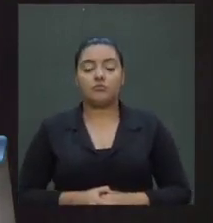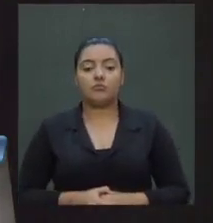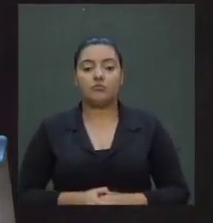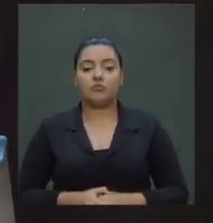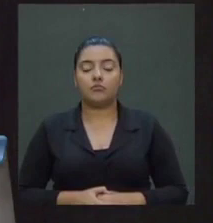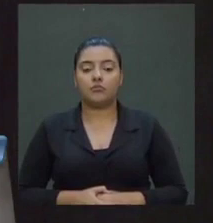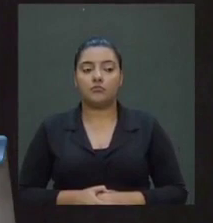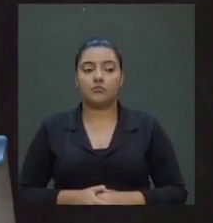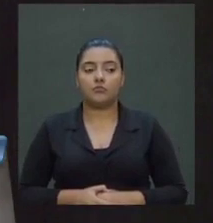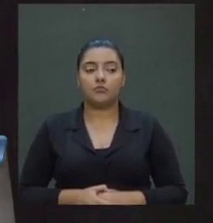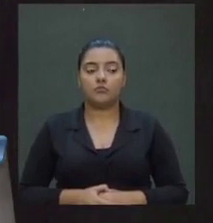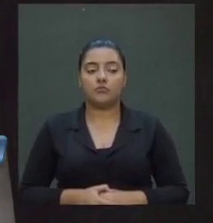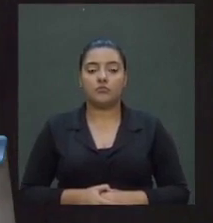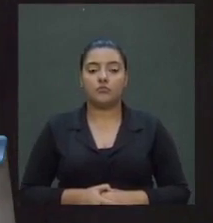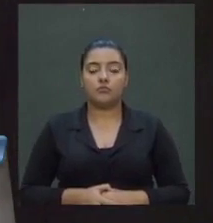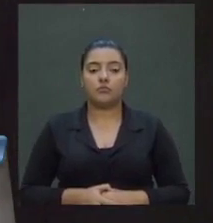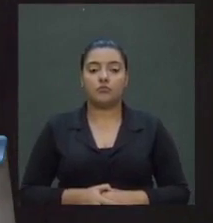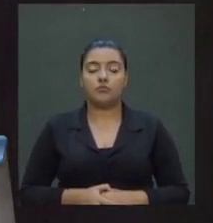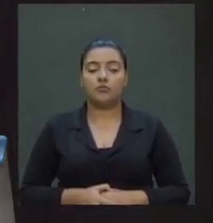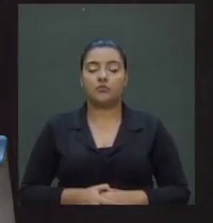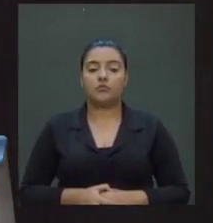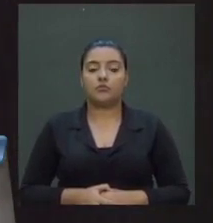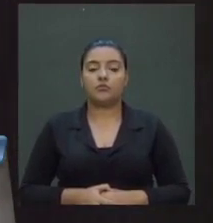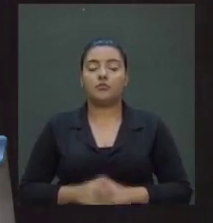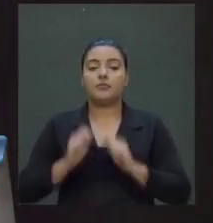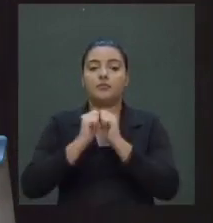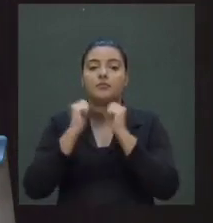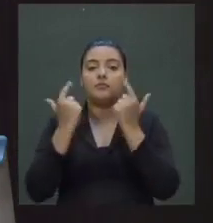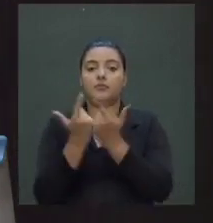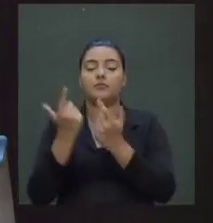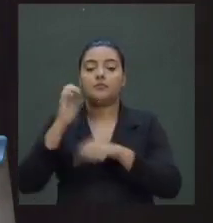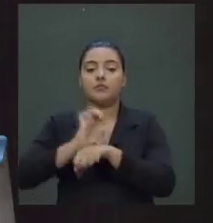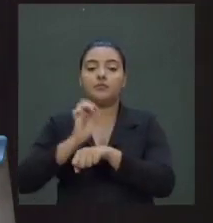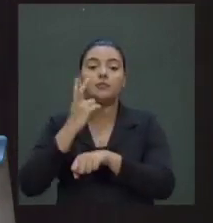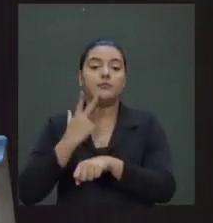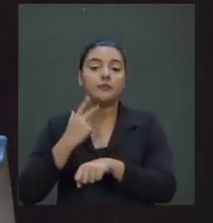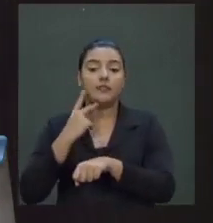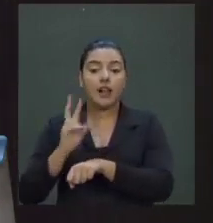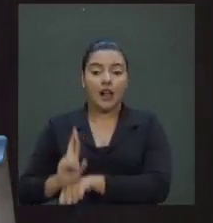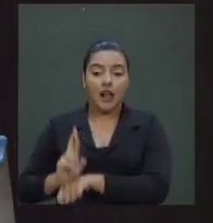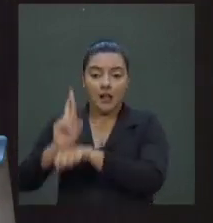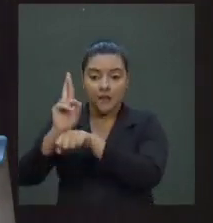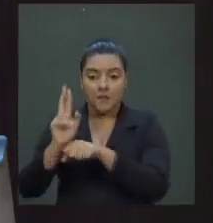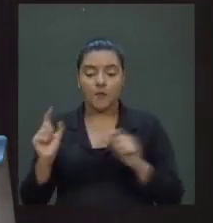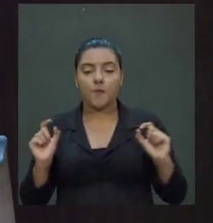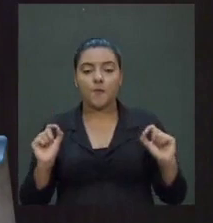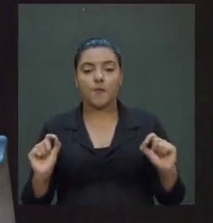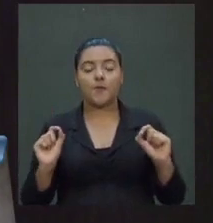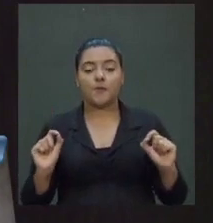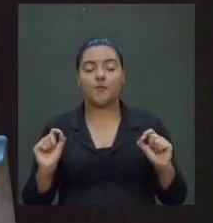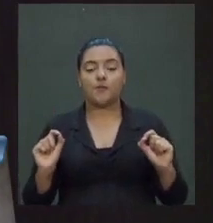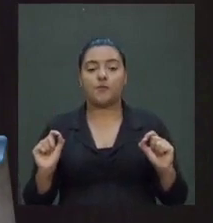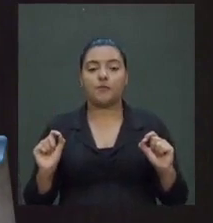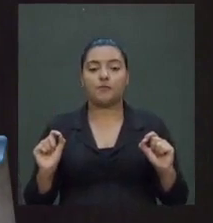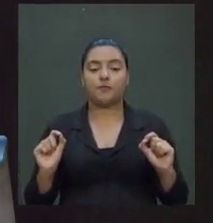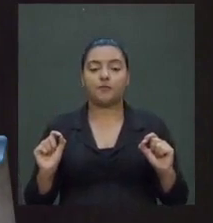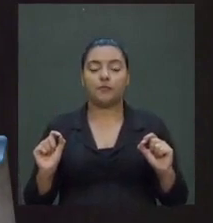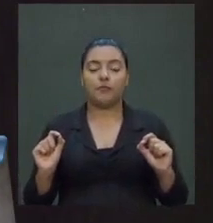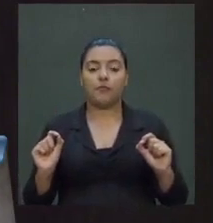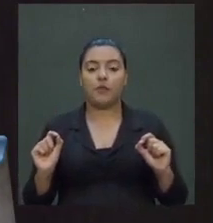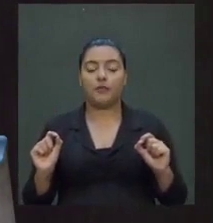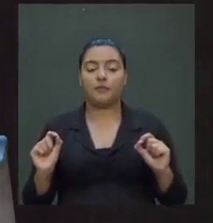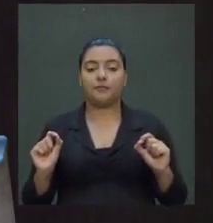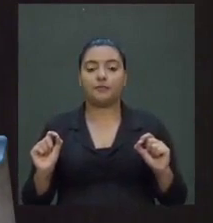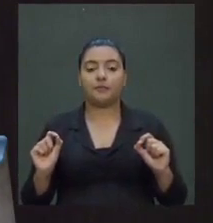o meu pleito. A Assembleia do Ceará, ela é representada, ela se faz